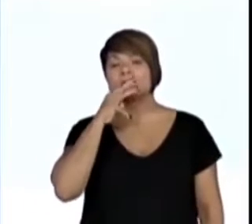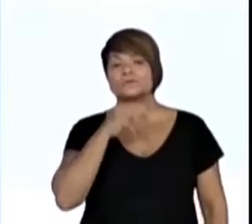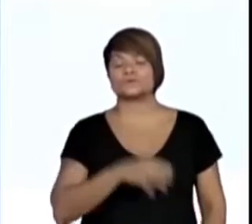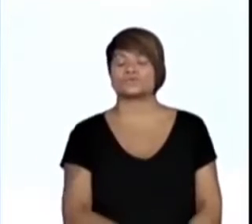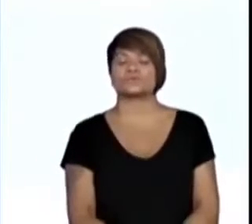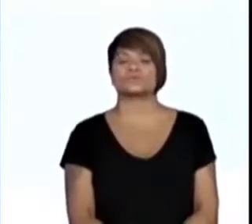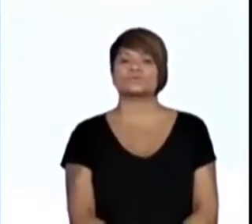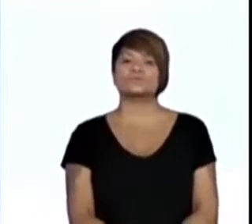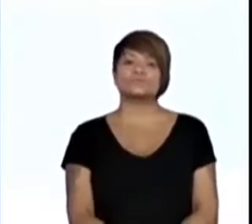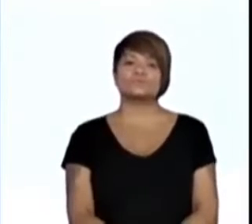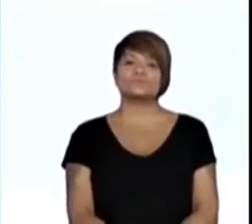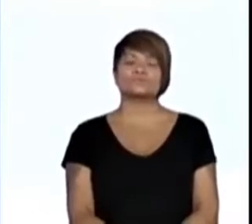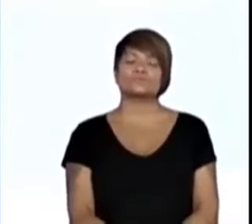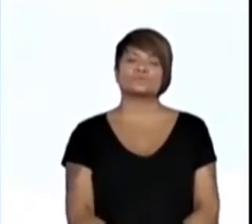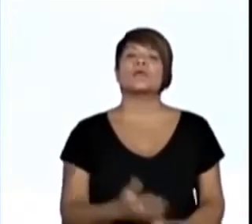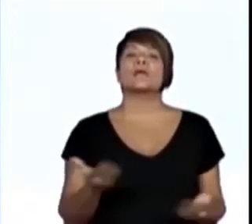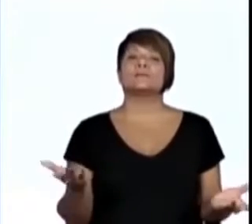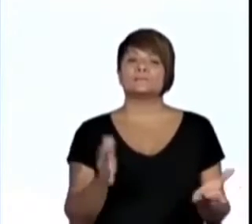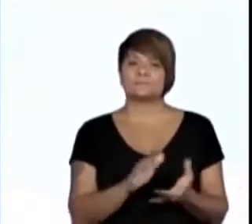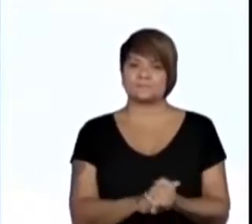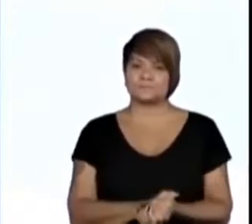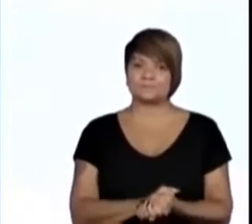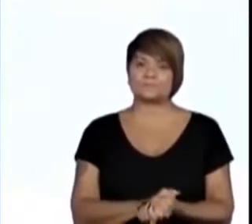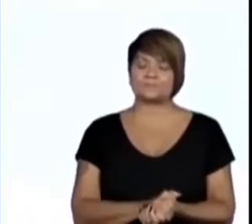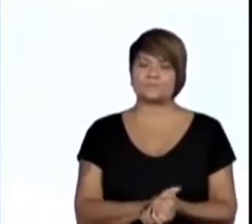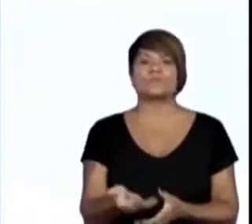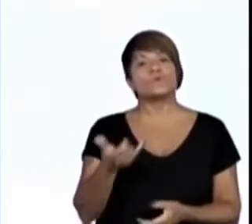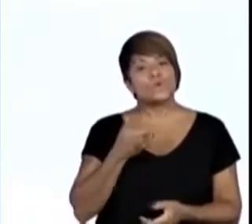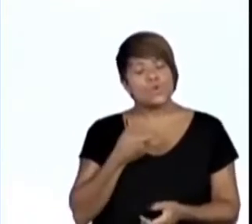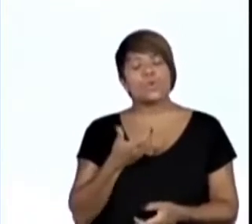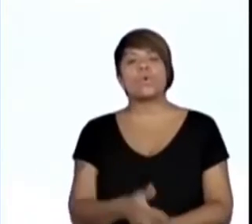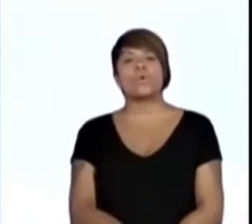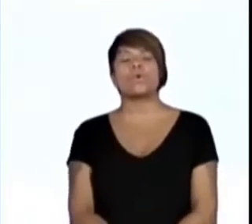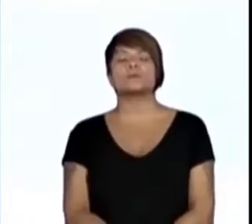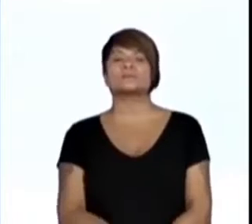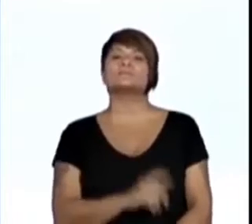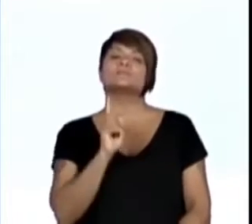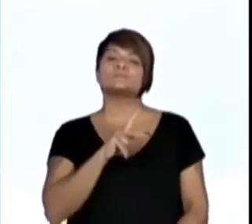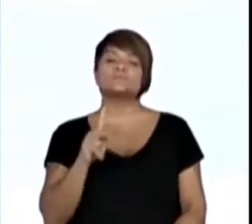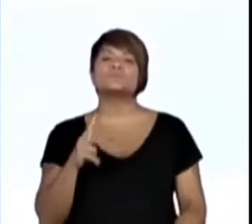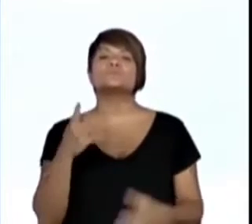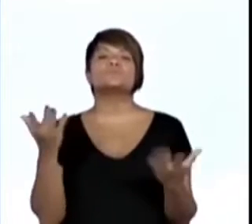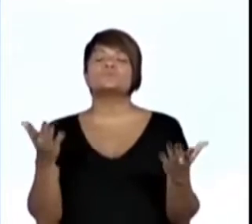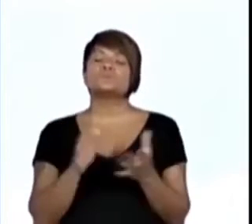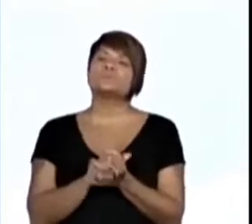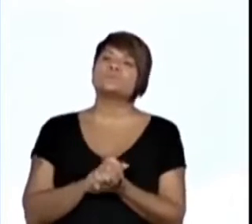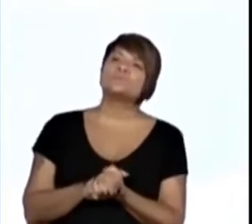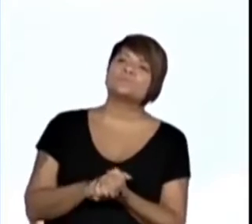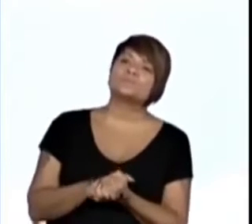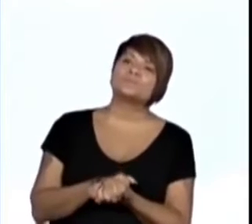E aí? Conta para sua pro, o que é que vocês acham que são?